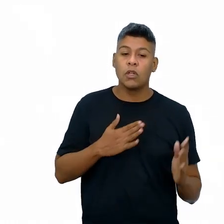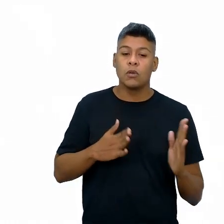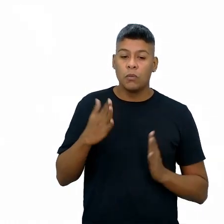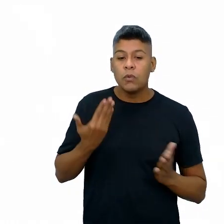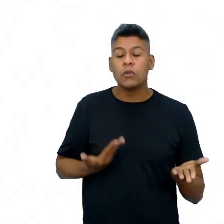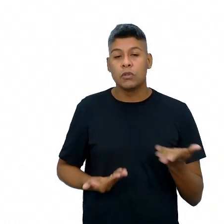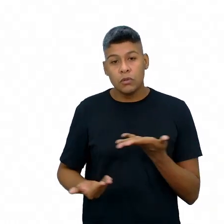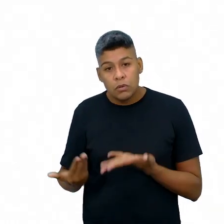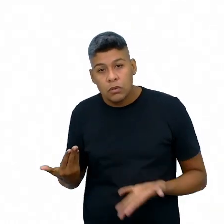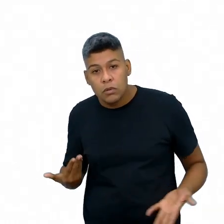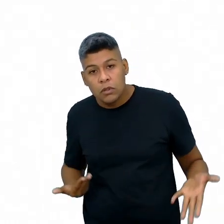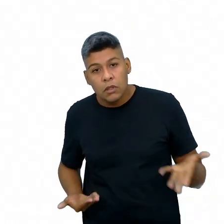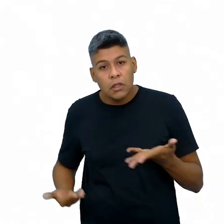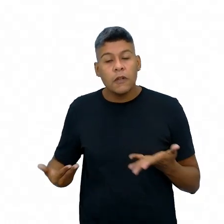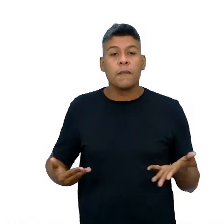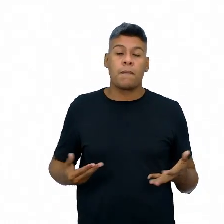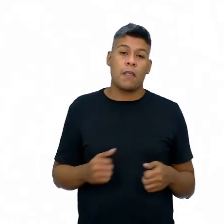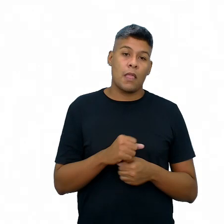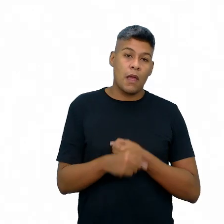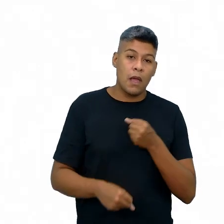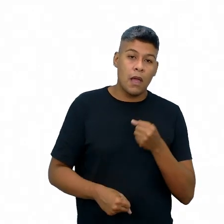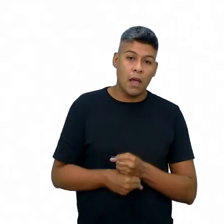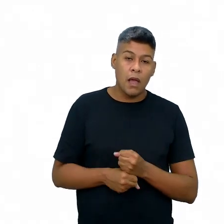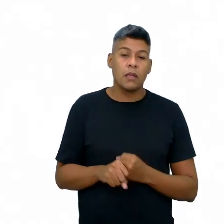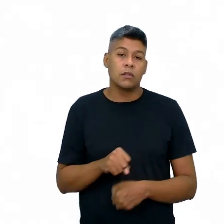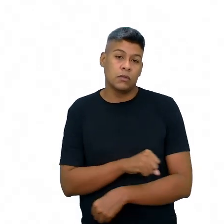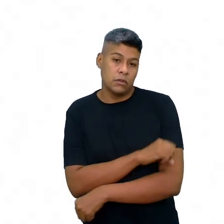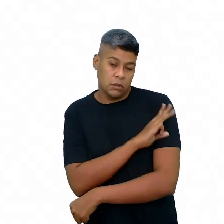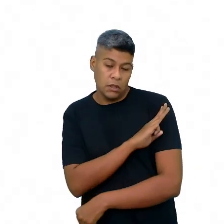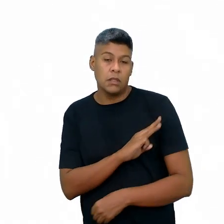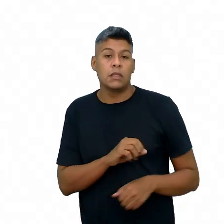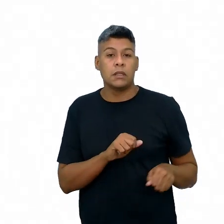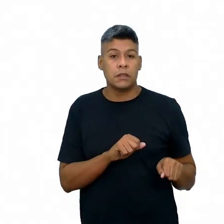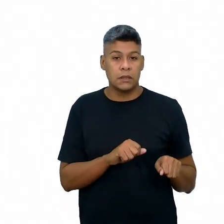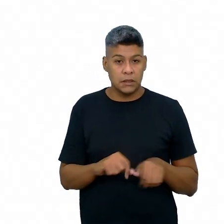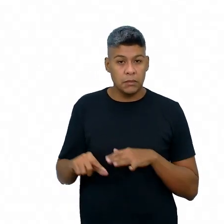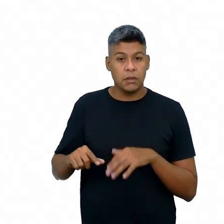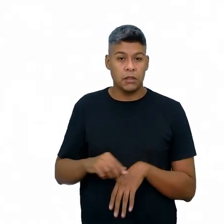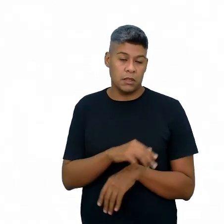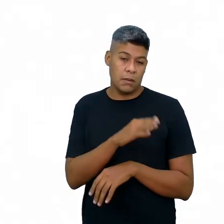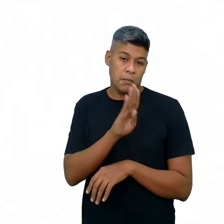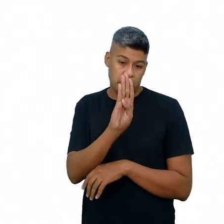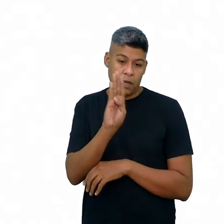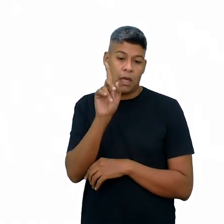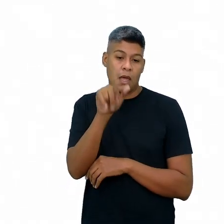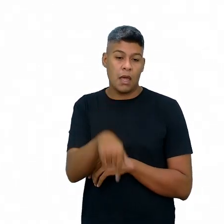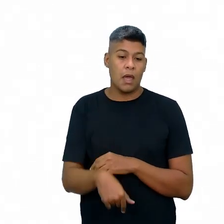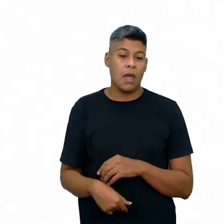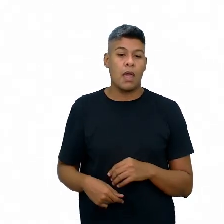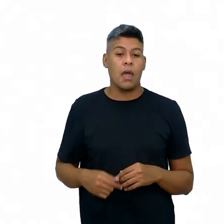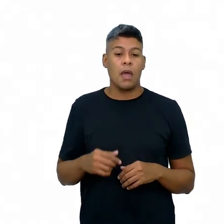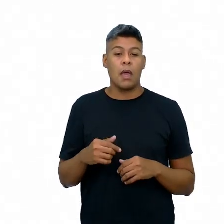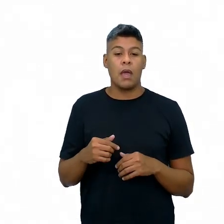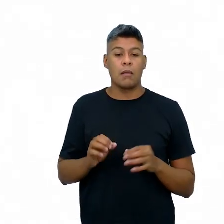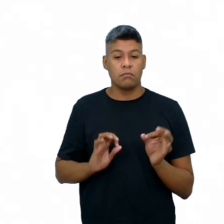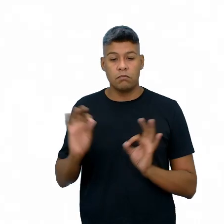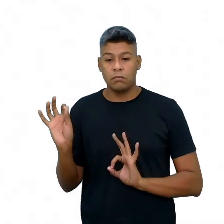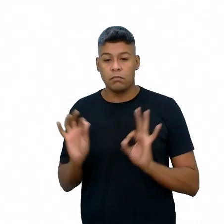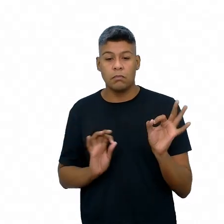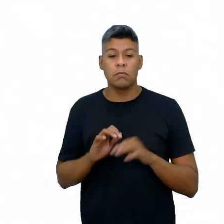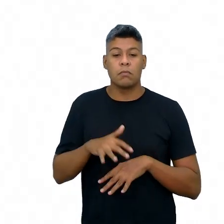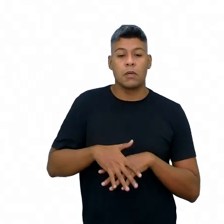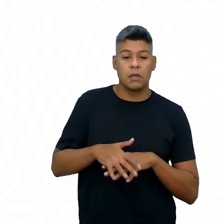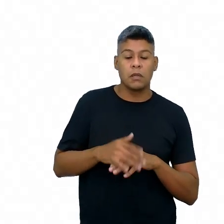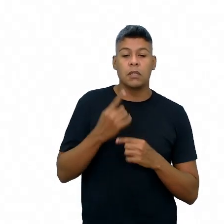de transmissão de ano série, que estamos na semana B, o ATPC de 31/3, modelagem matemática